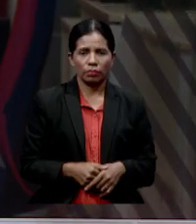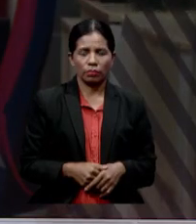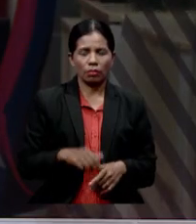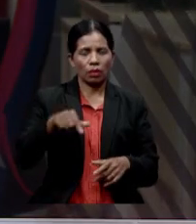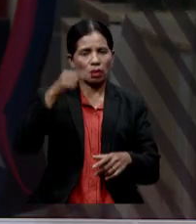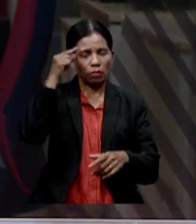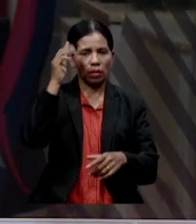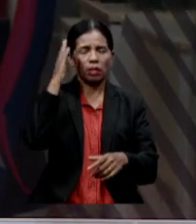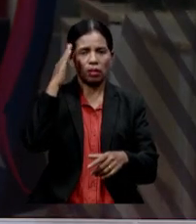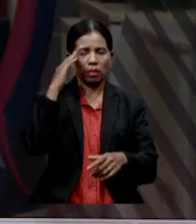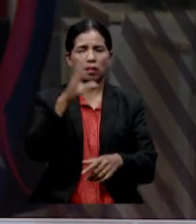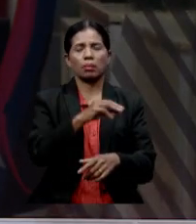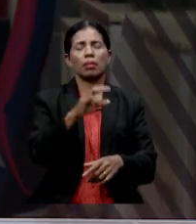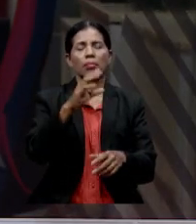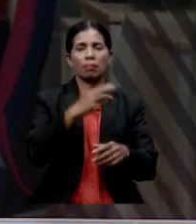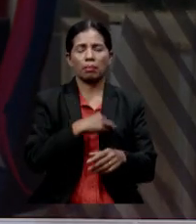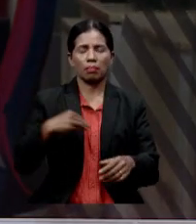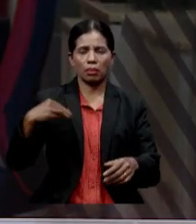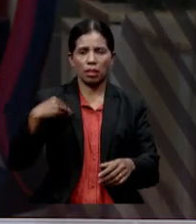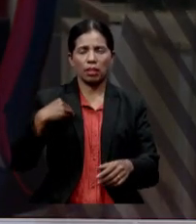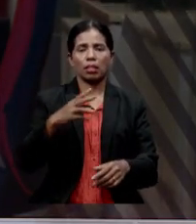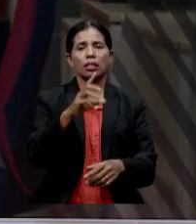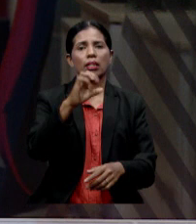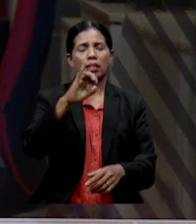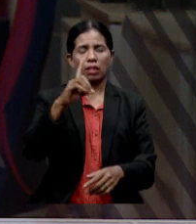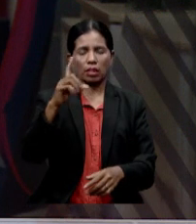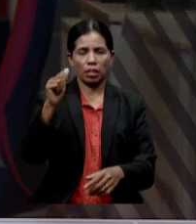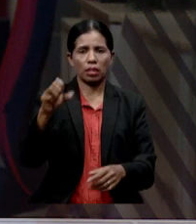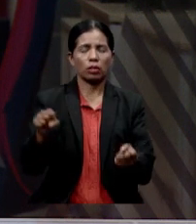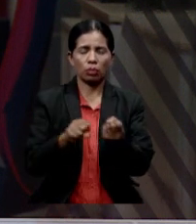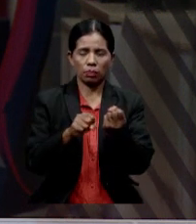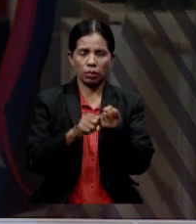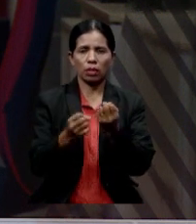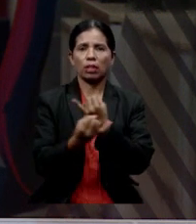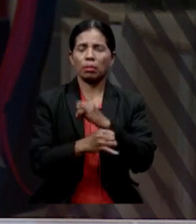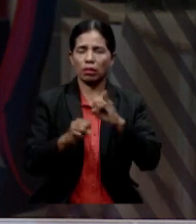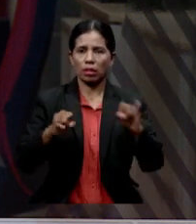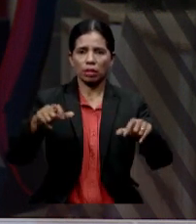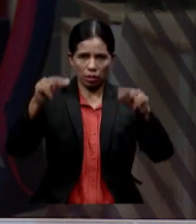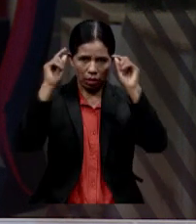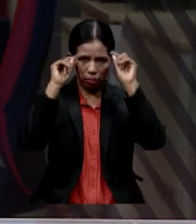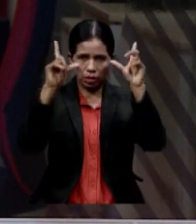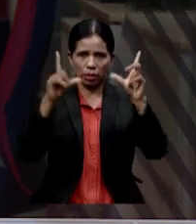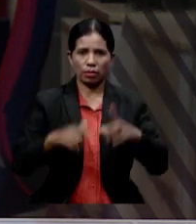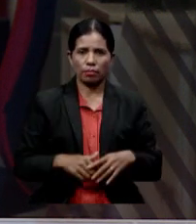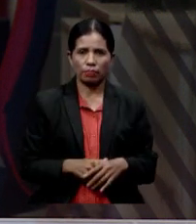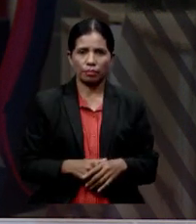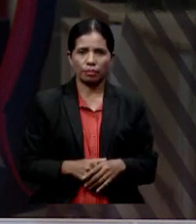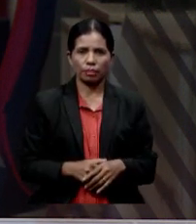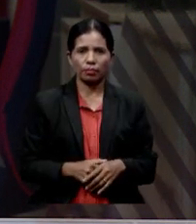Governo reconhece saudosa irmã Idália Taveras na contribuição para a luta à independência de Timor-Leste.